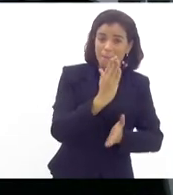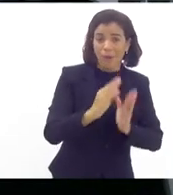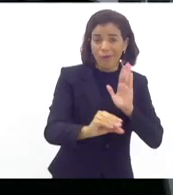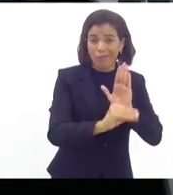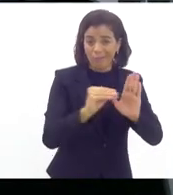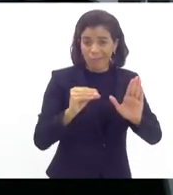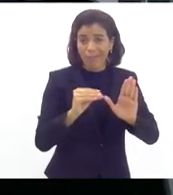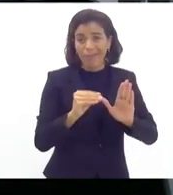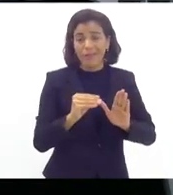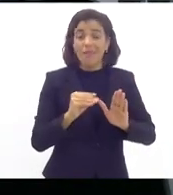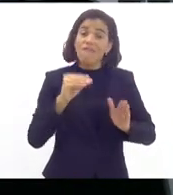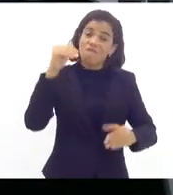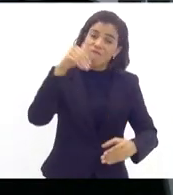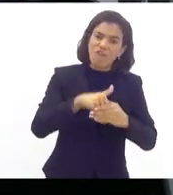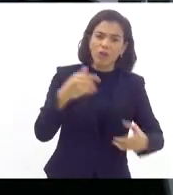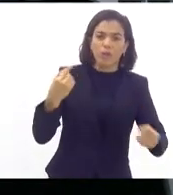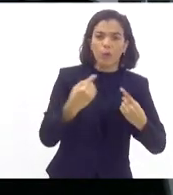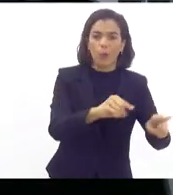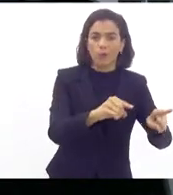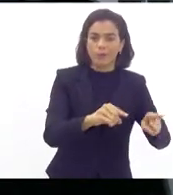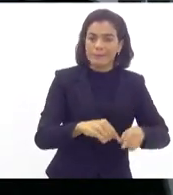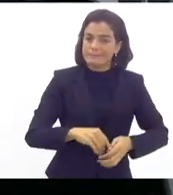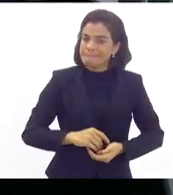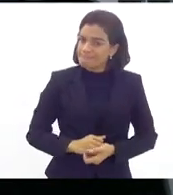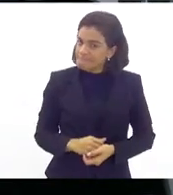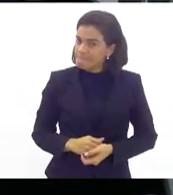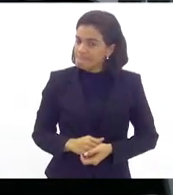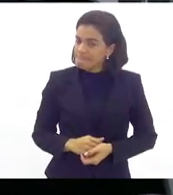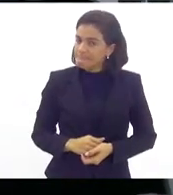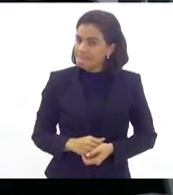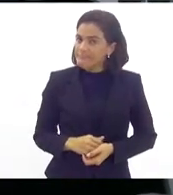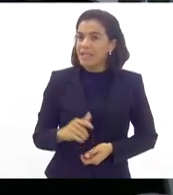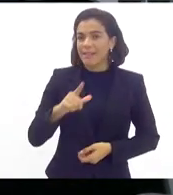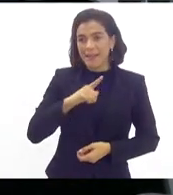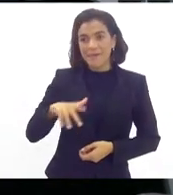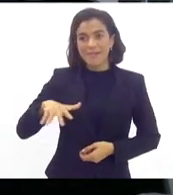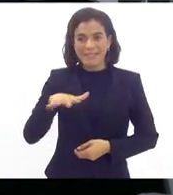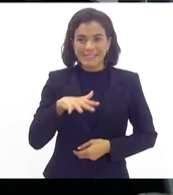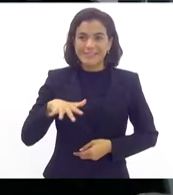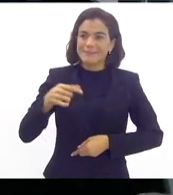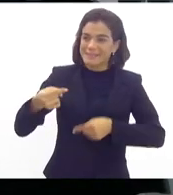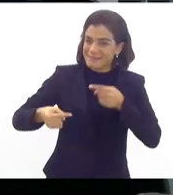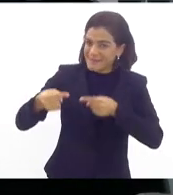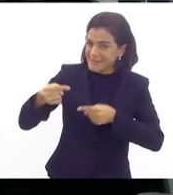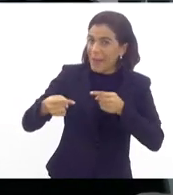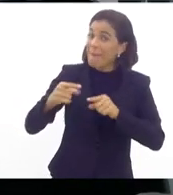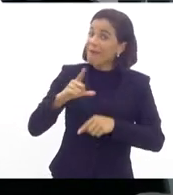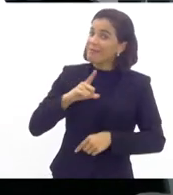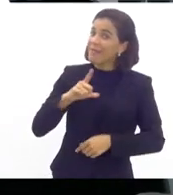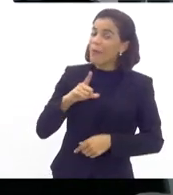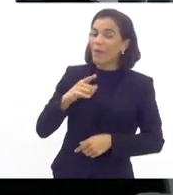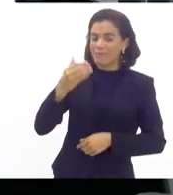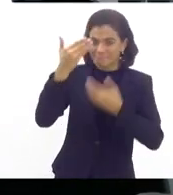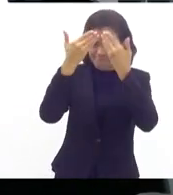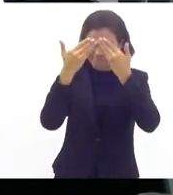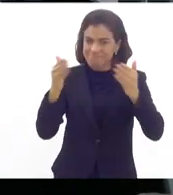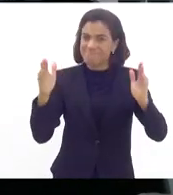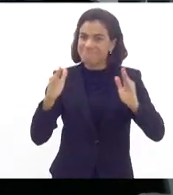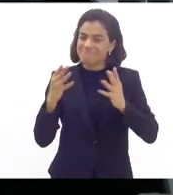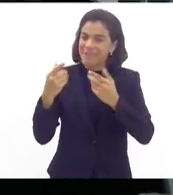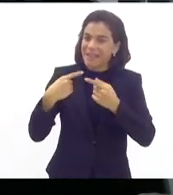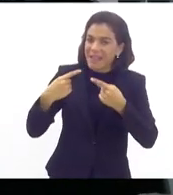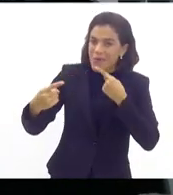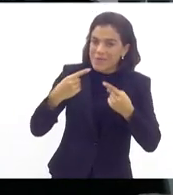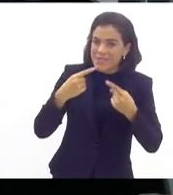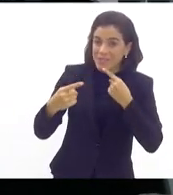né? Eu estou querendo dizer só que, assim, existe espaço para negociação, mas precisa ter disponibilidade para negociação.